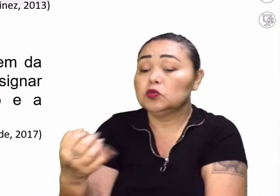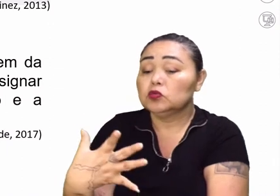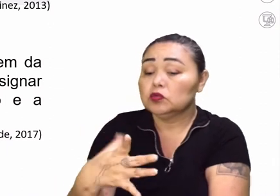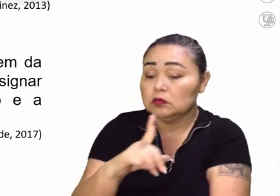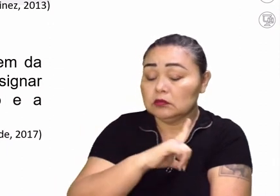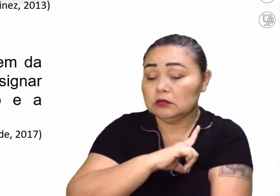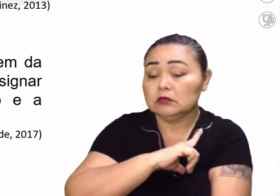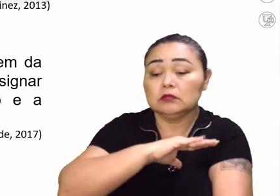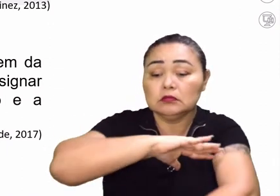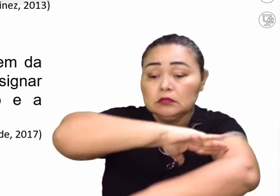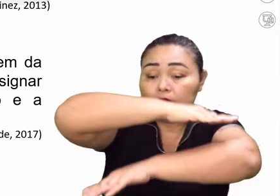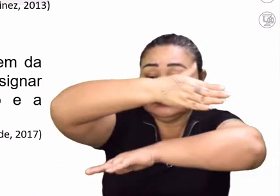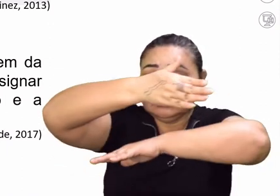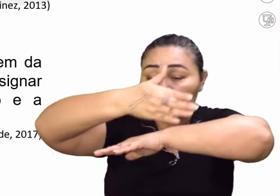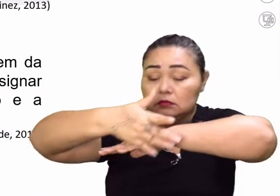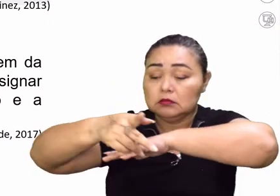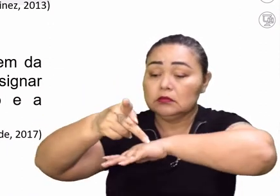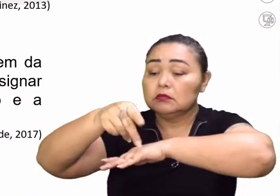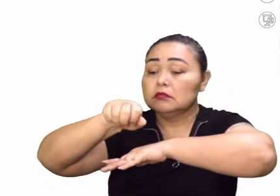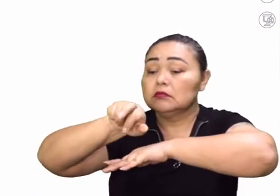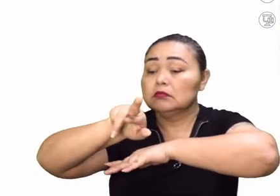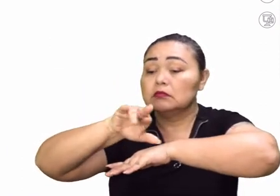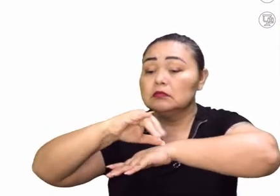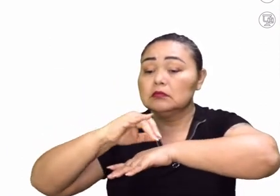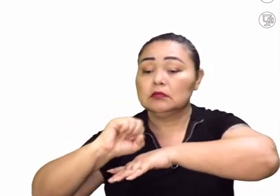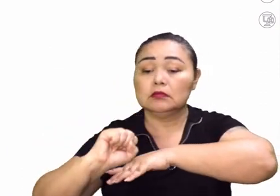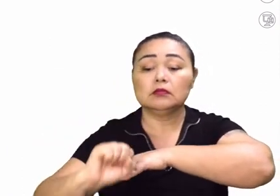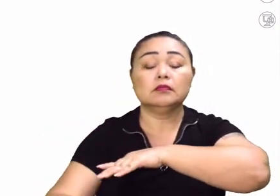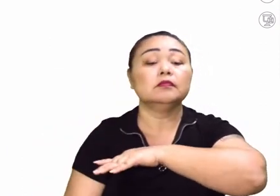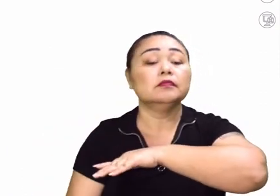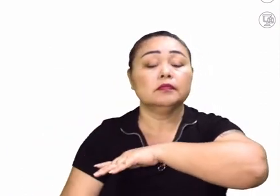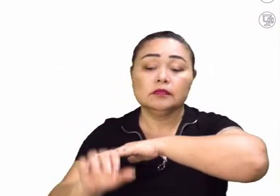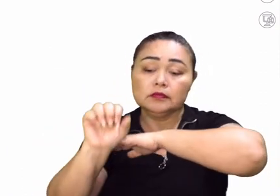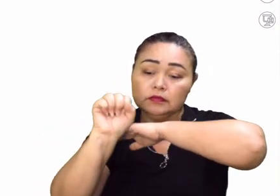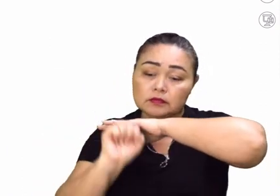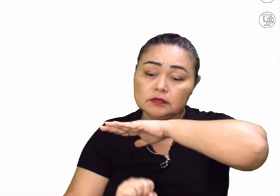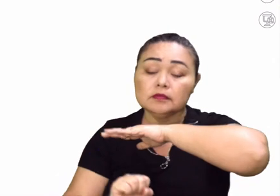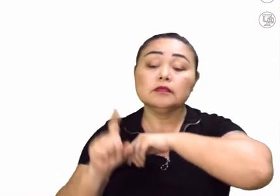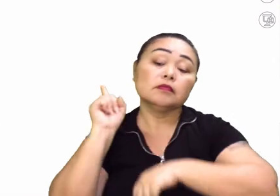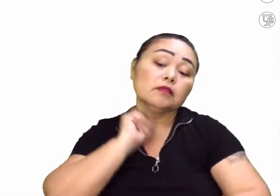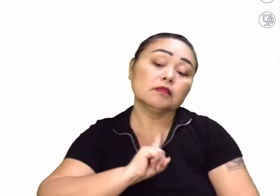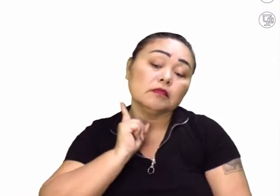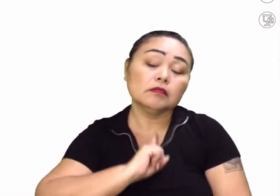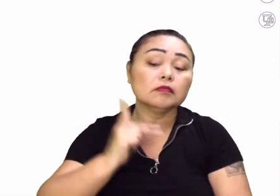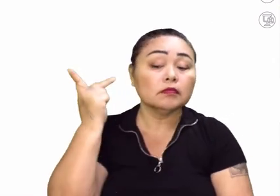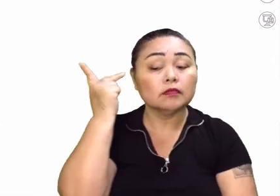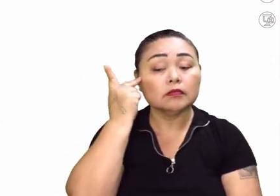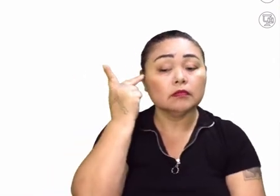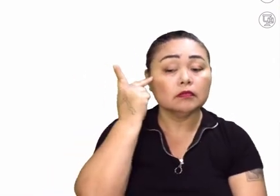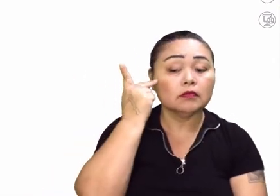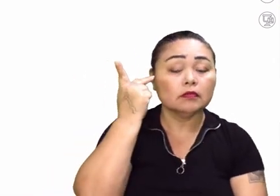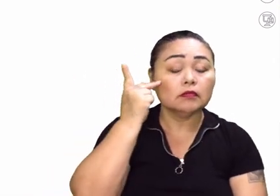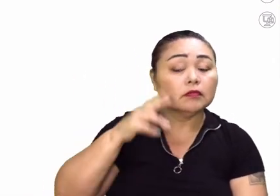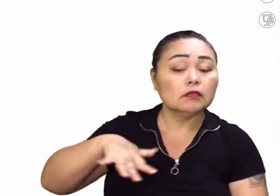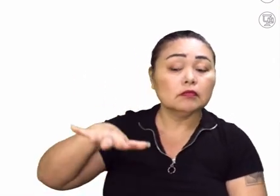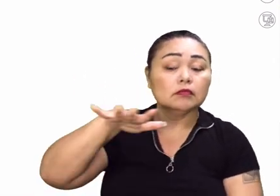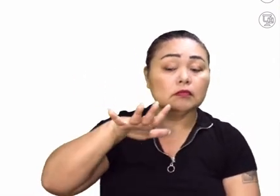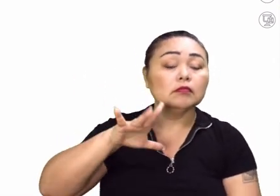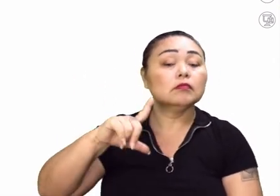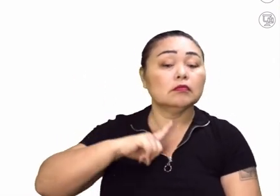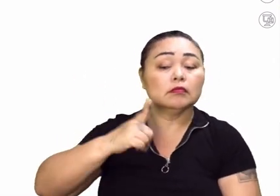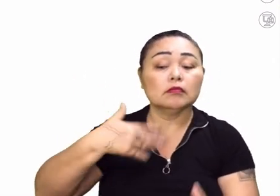certos Parecis exatamente na região de Sudeste Minas Gerais São Paulo a gente consegue observar essas áreas também